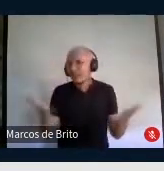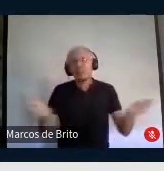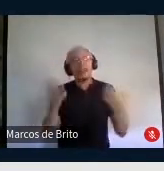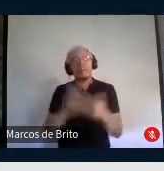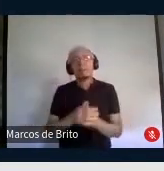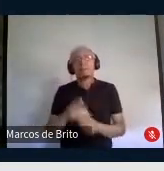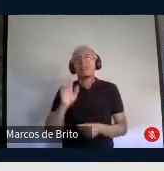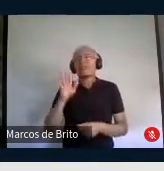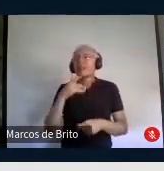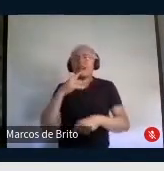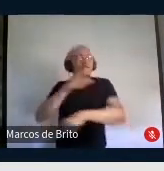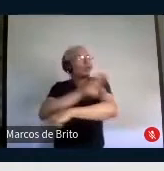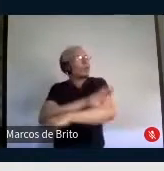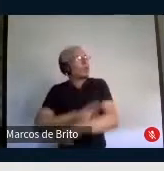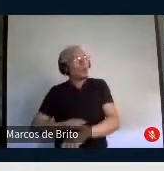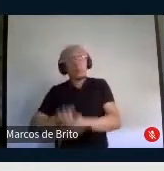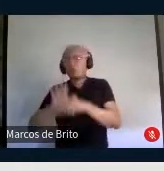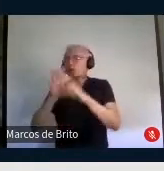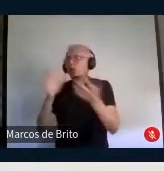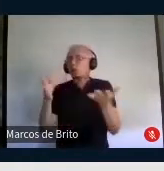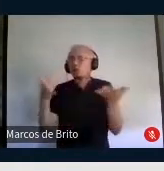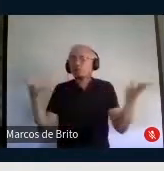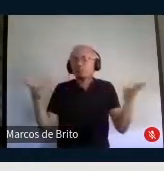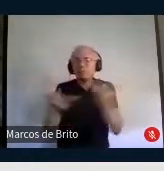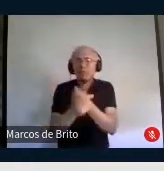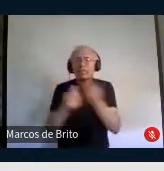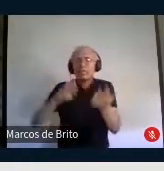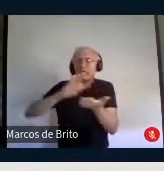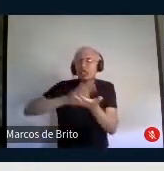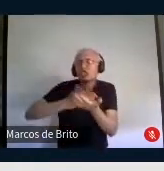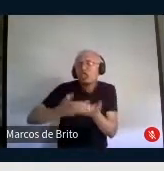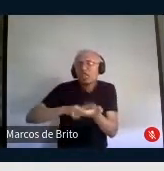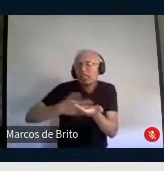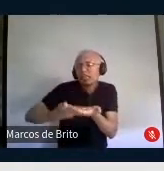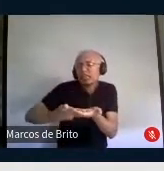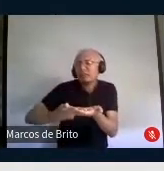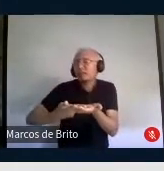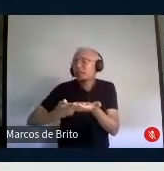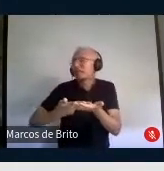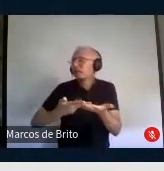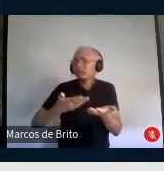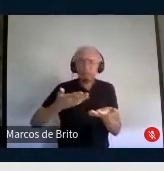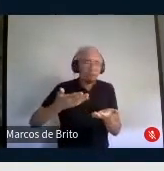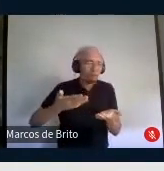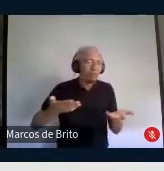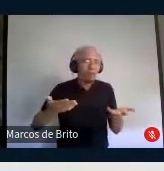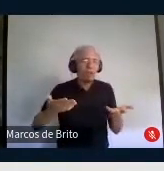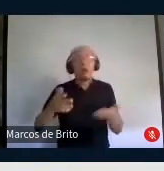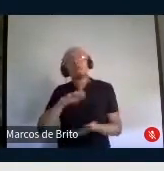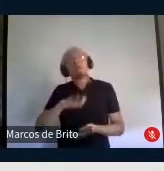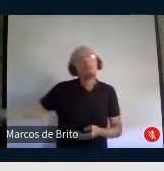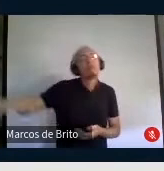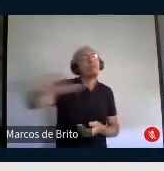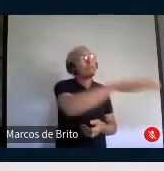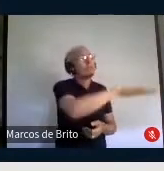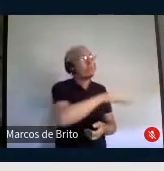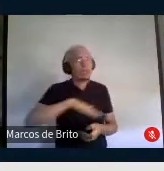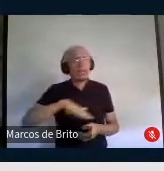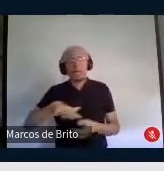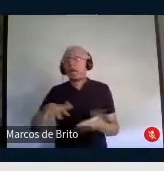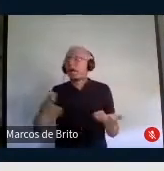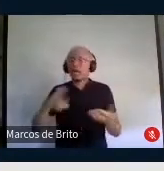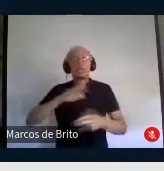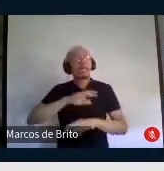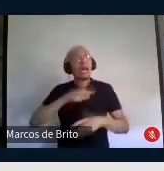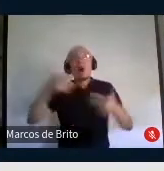um curso maravilhoso com ela de interpretação comunitária, e agora eu vou fazer outro curso também. E estou muito